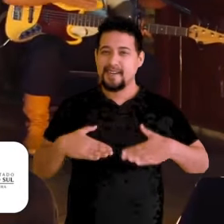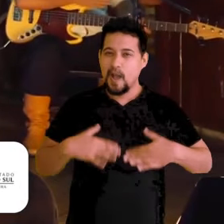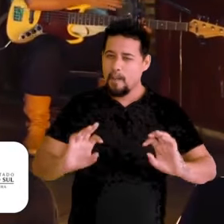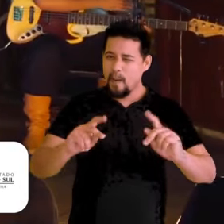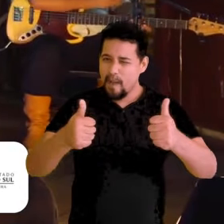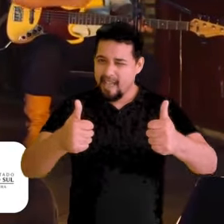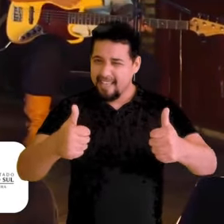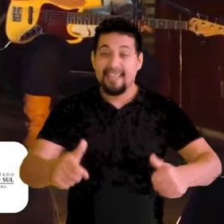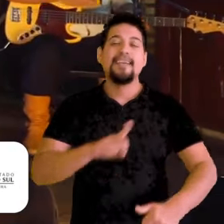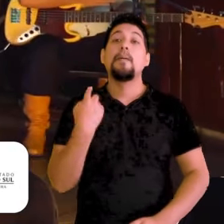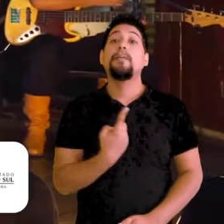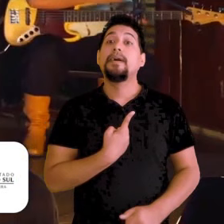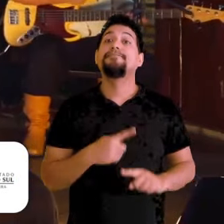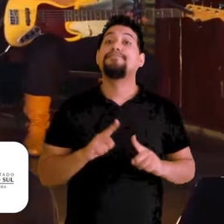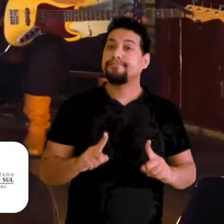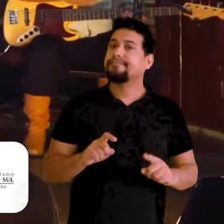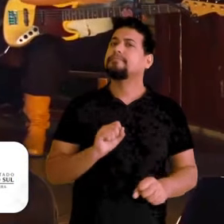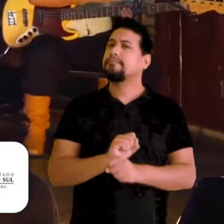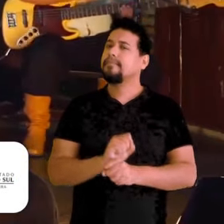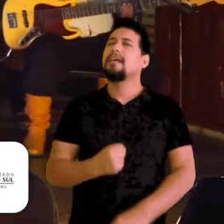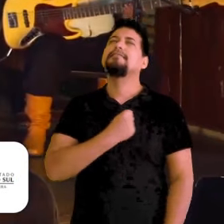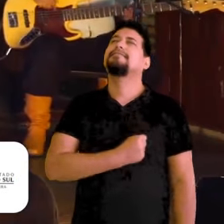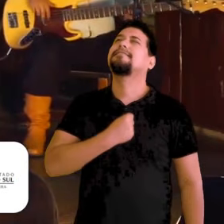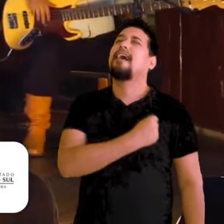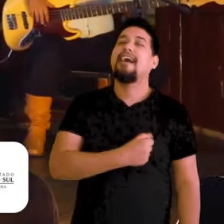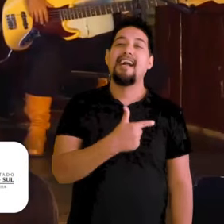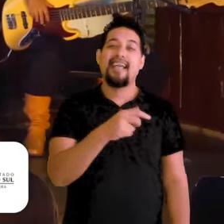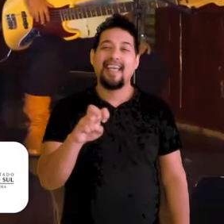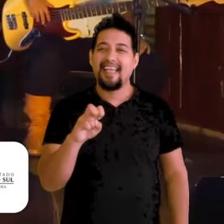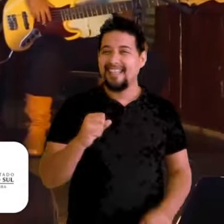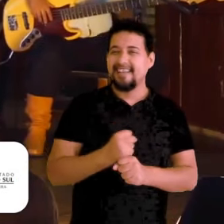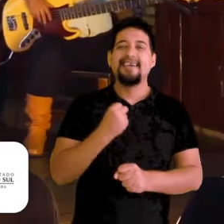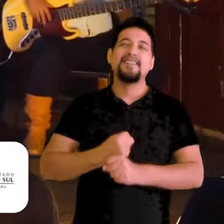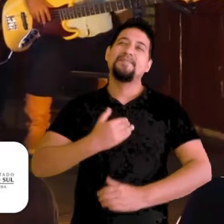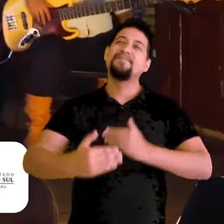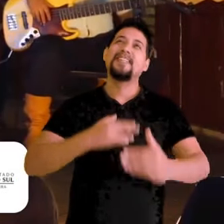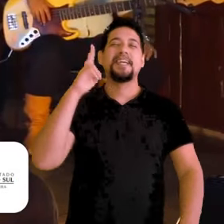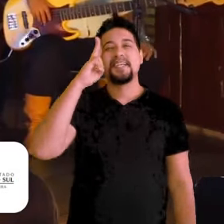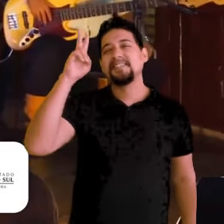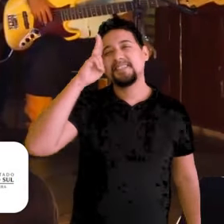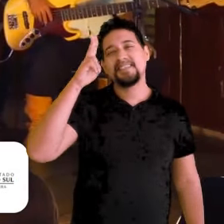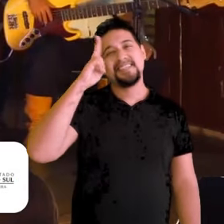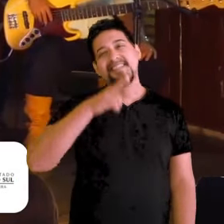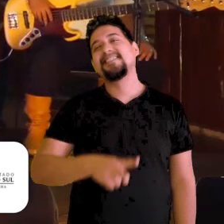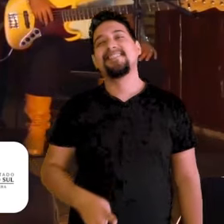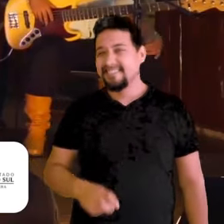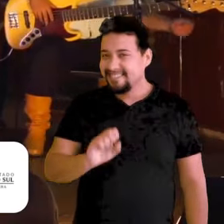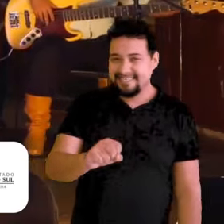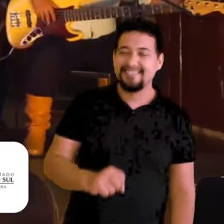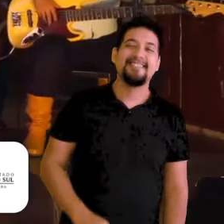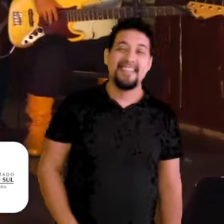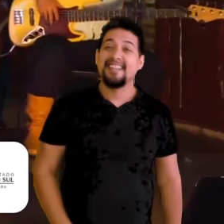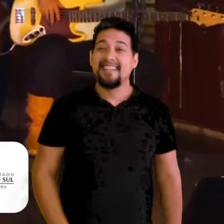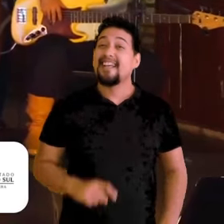calma, tá bueno? Enquanto isso, nós vamos matando saudade desses 25 anos de história, né, tio Chiquito? Com certeza, e nesse